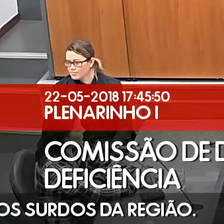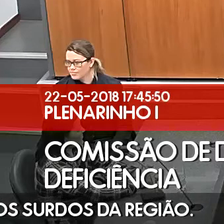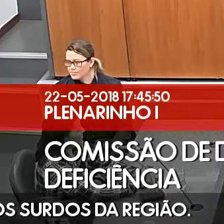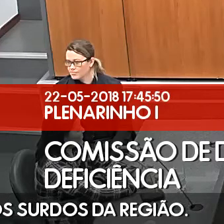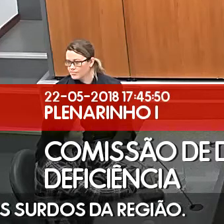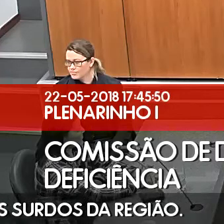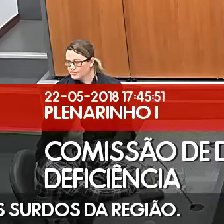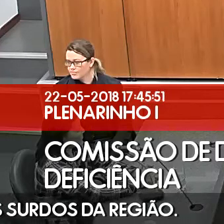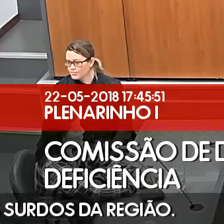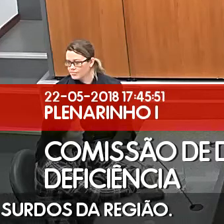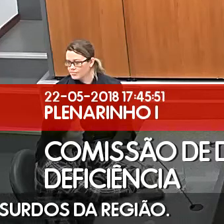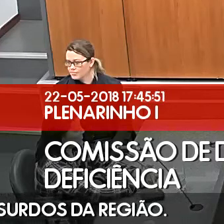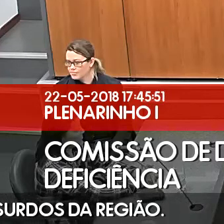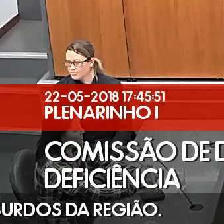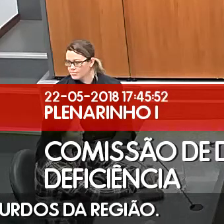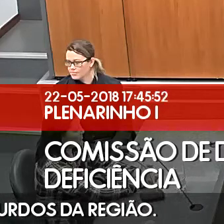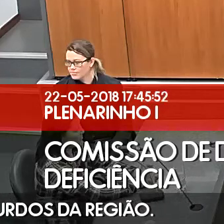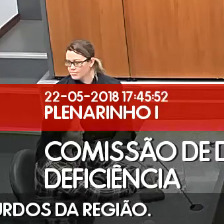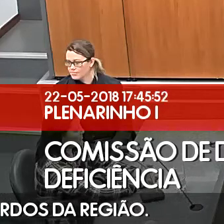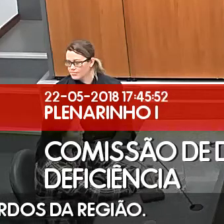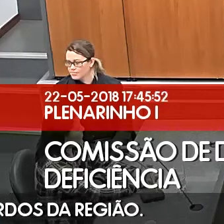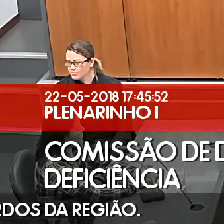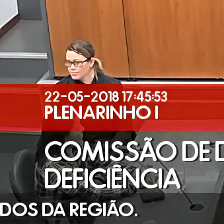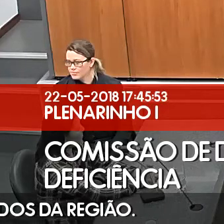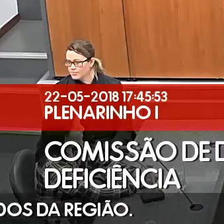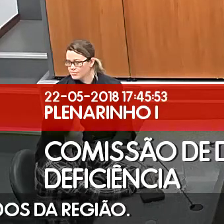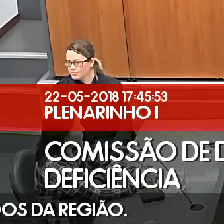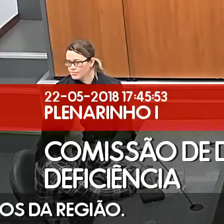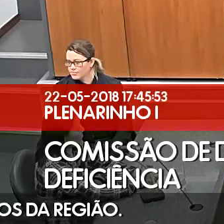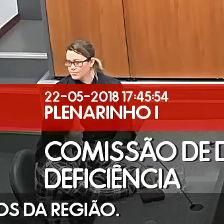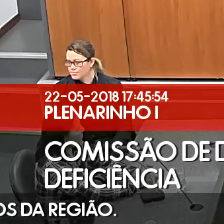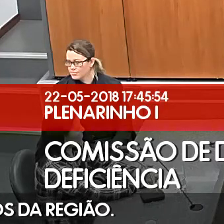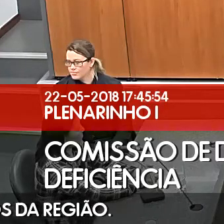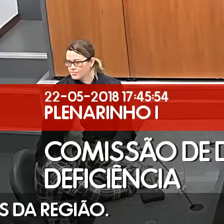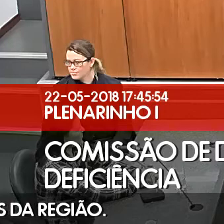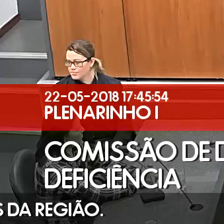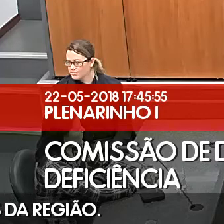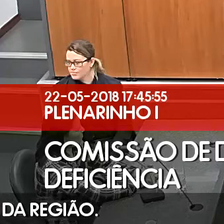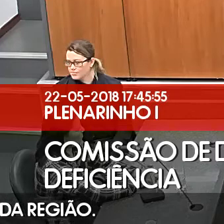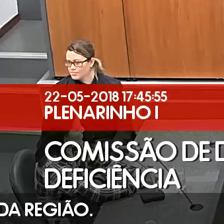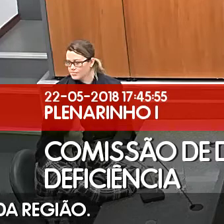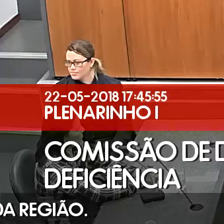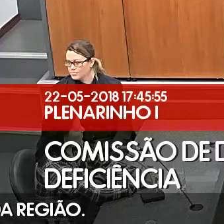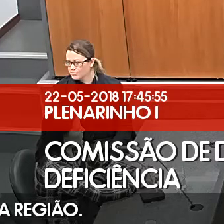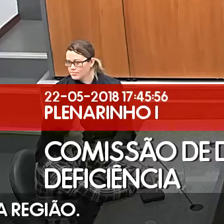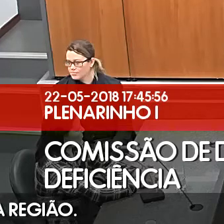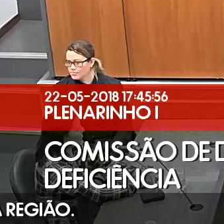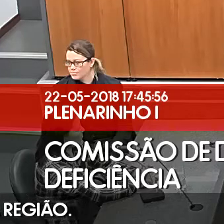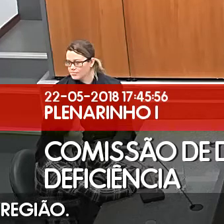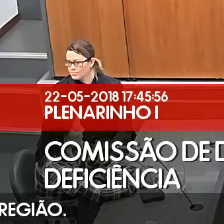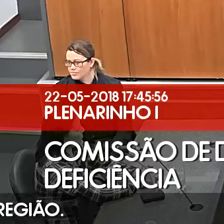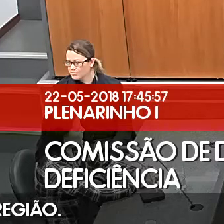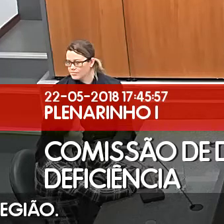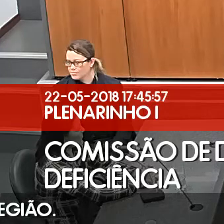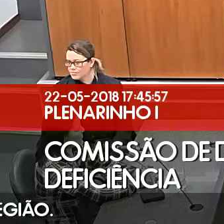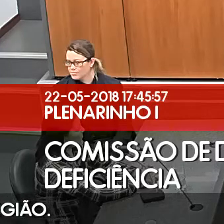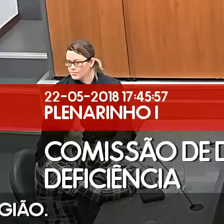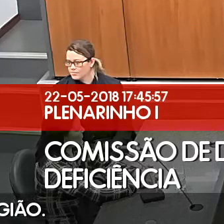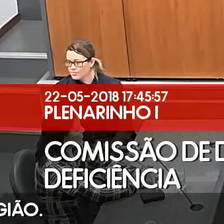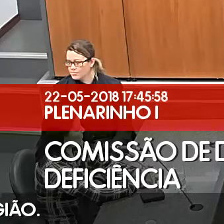que essa associação, a PASITA, com o trabalho de vocês